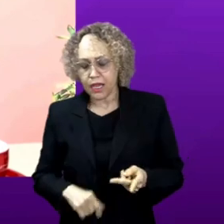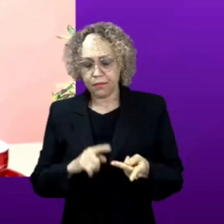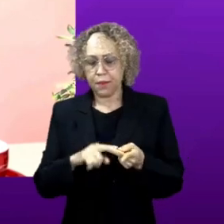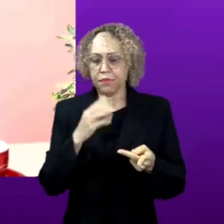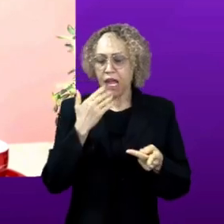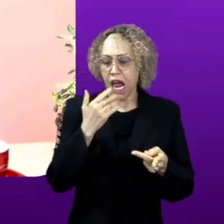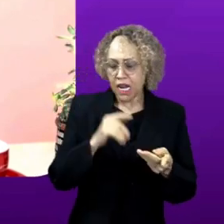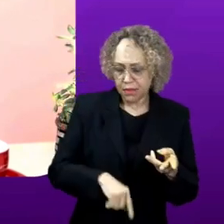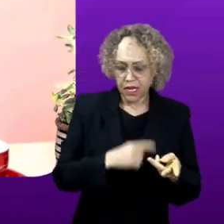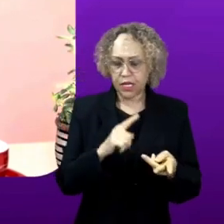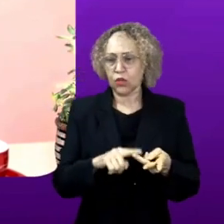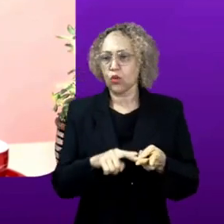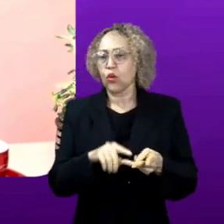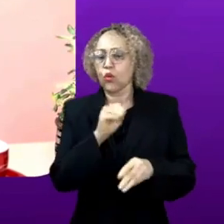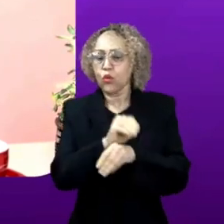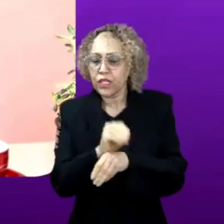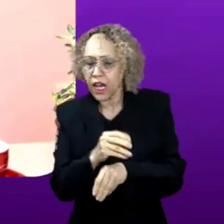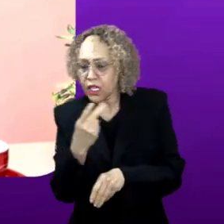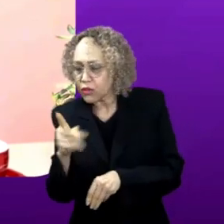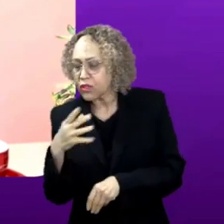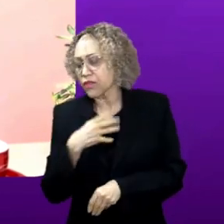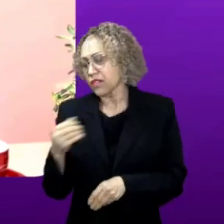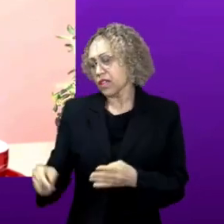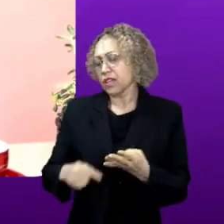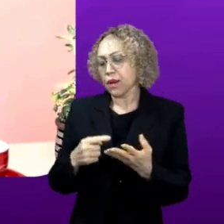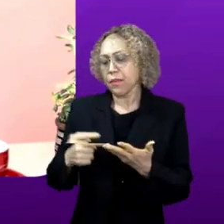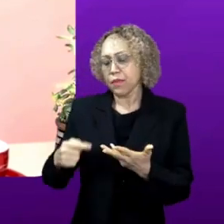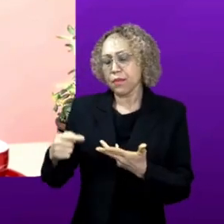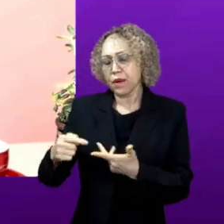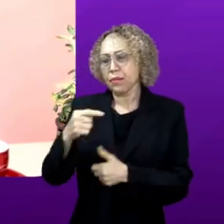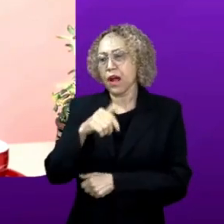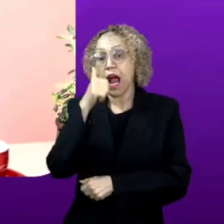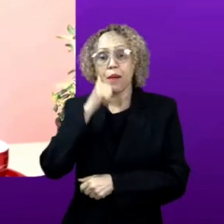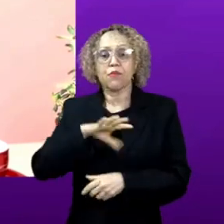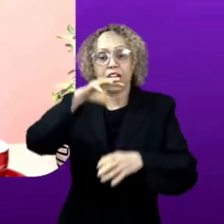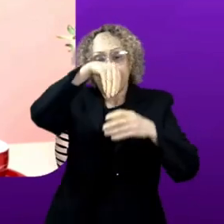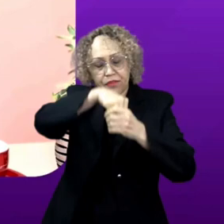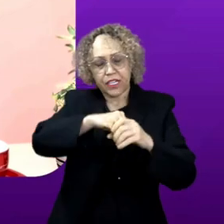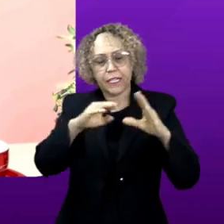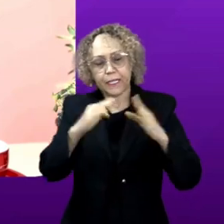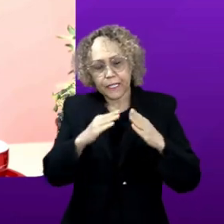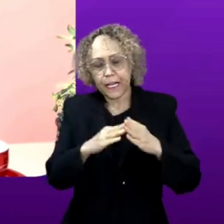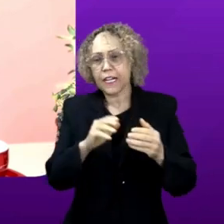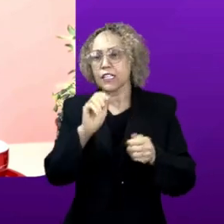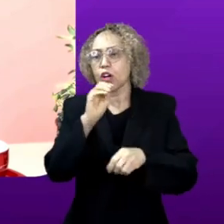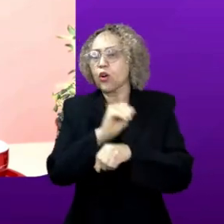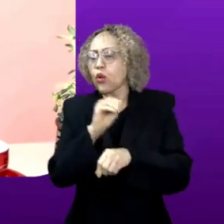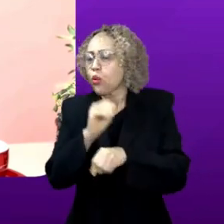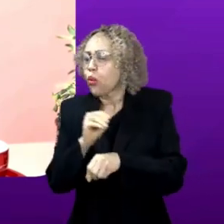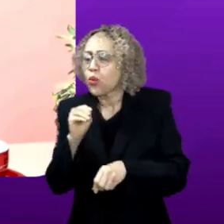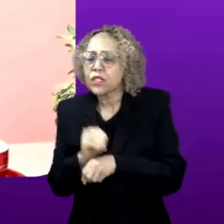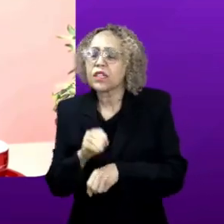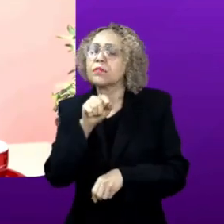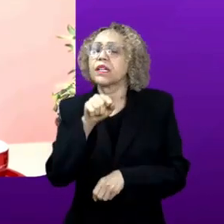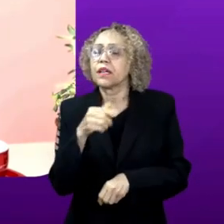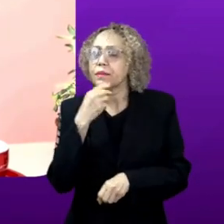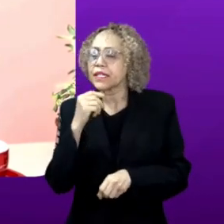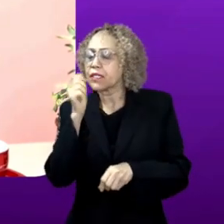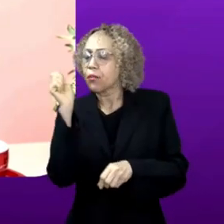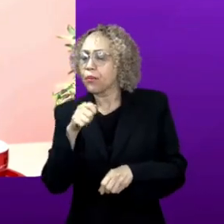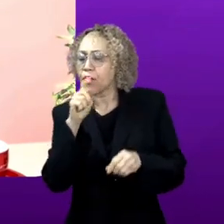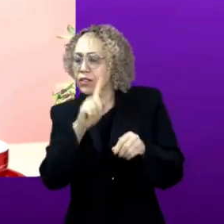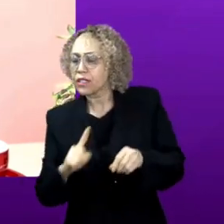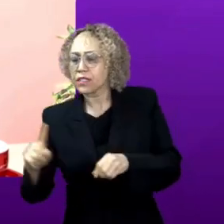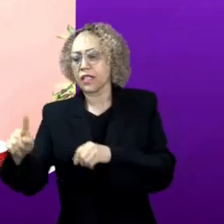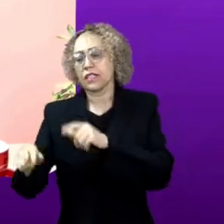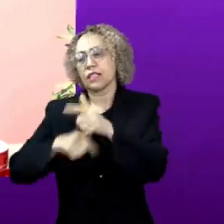trabalho, ele gera riqueza para a nossa nação, mas ele não gera valor não gera salário para a maior